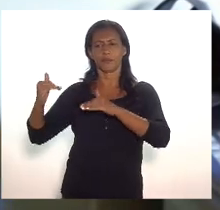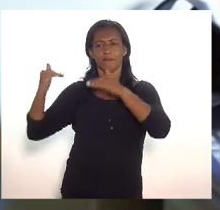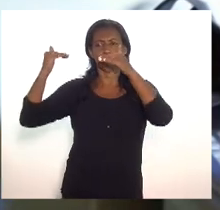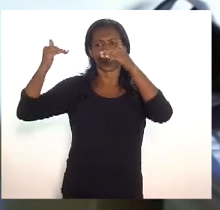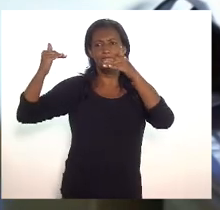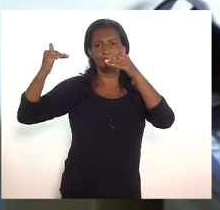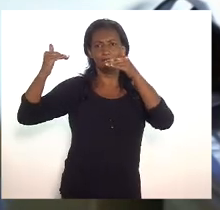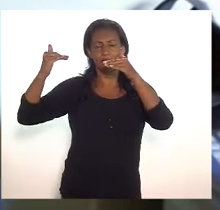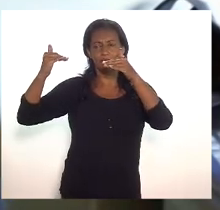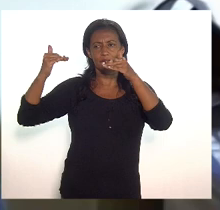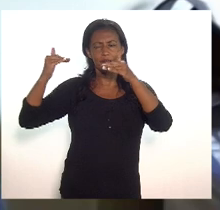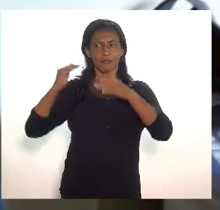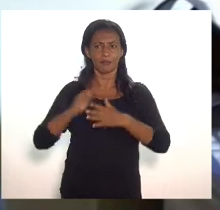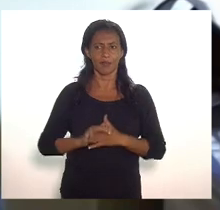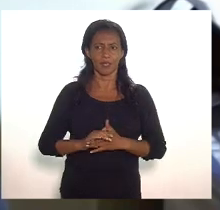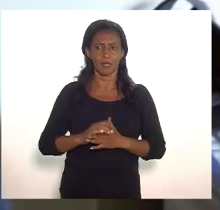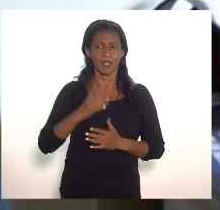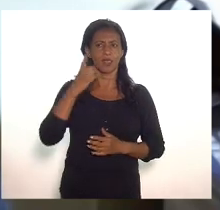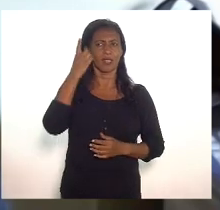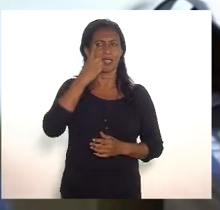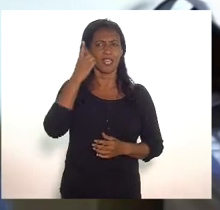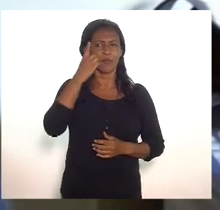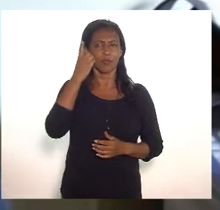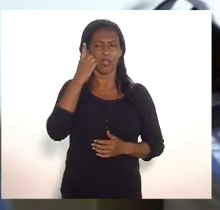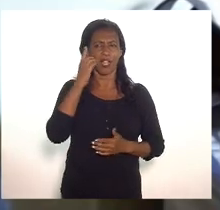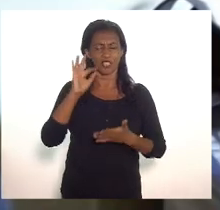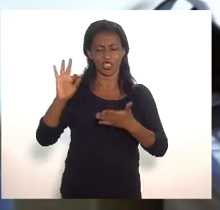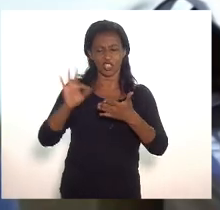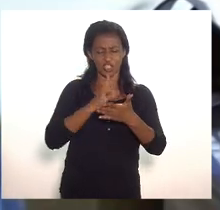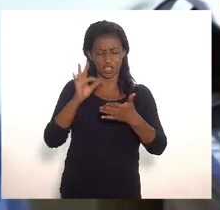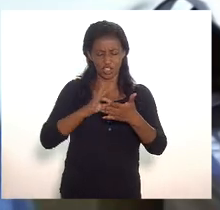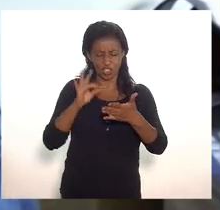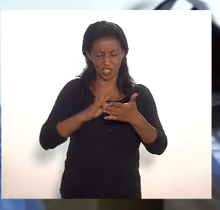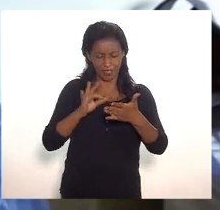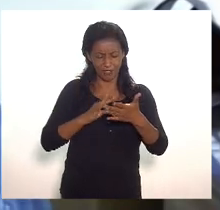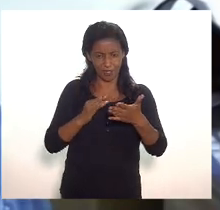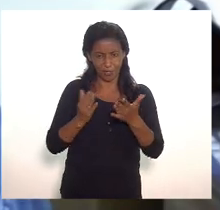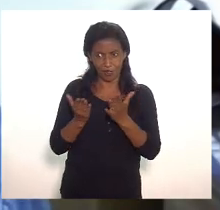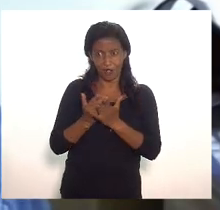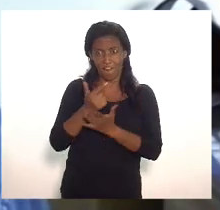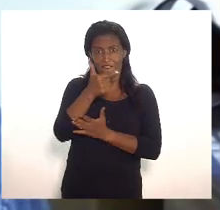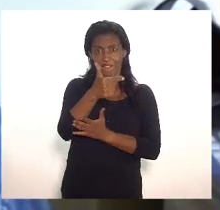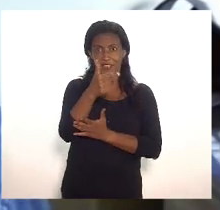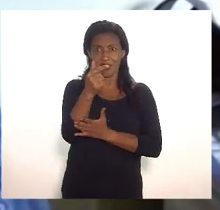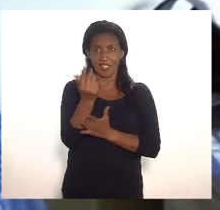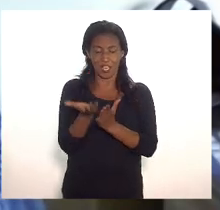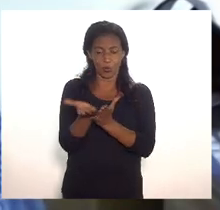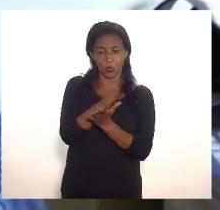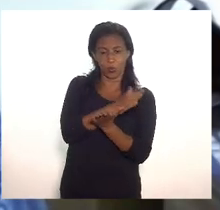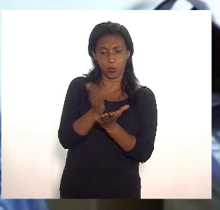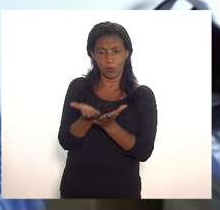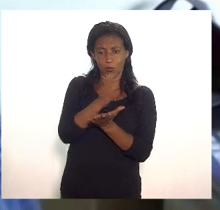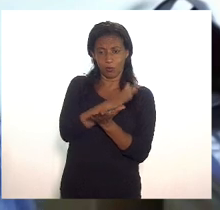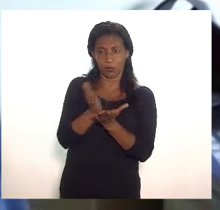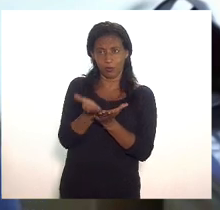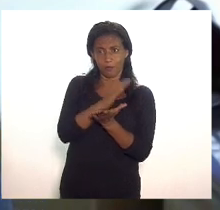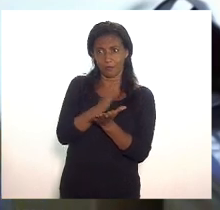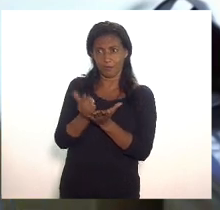Deputada Lucinha, escreveram 27 páginas. 27